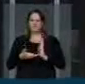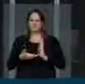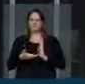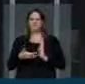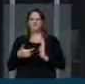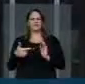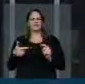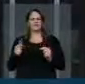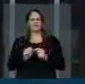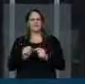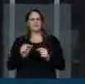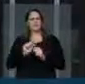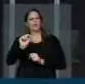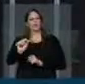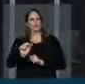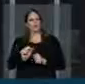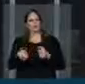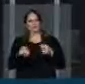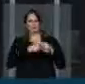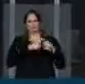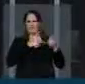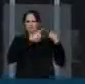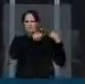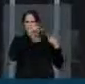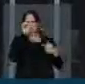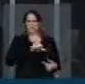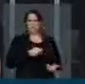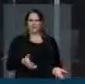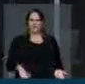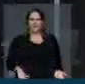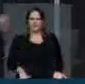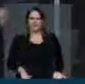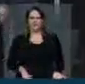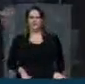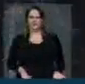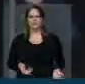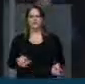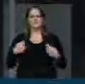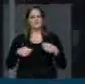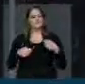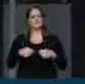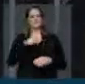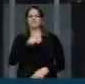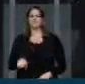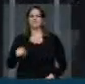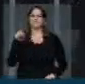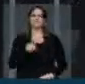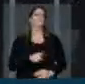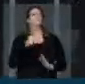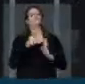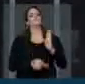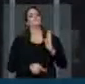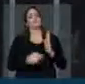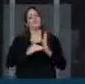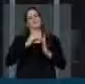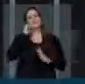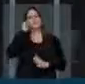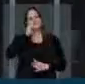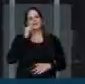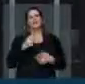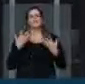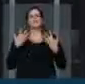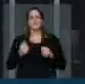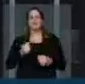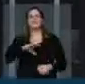um imenso retrocesso. É preciso derrotar o projeto do Senado e voltar à